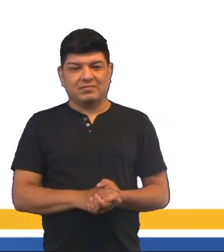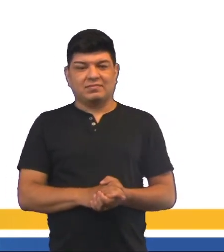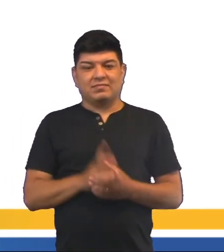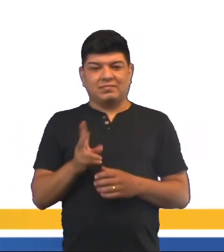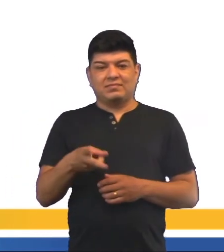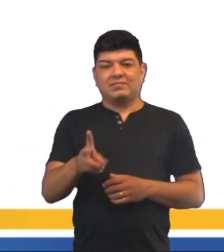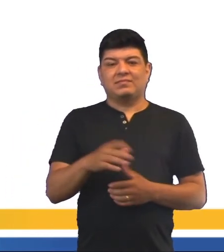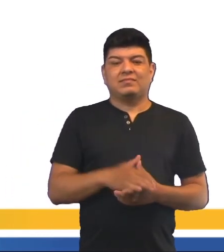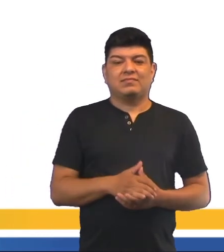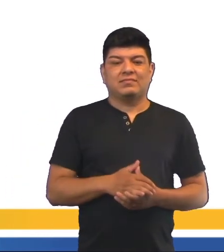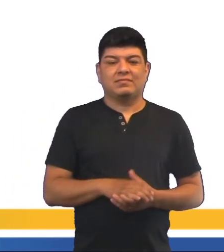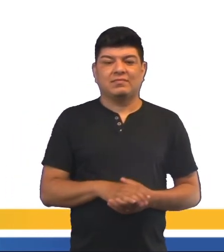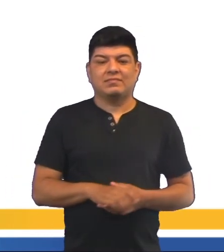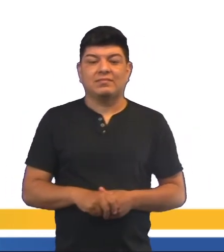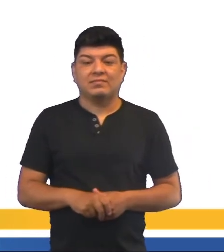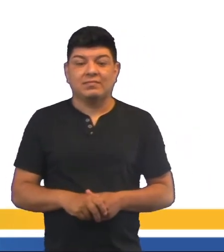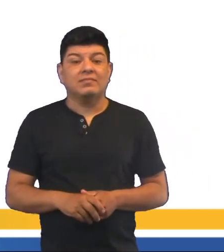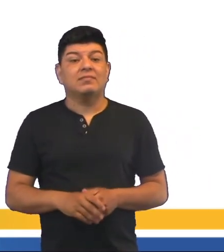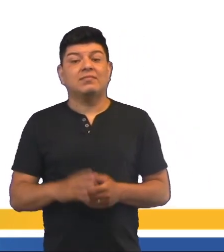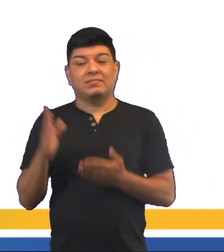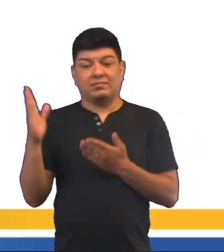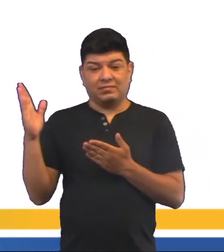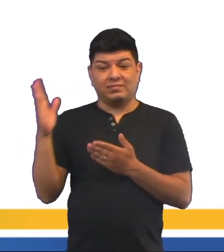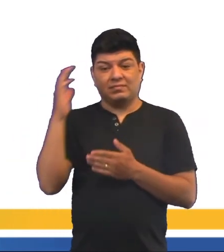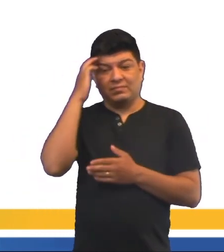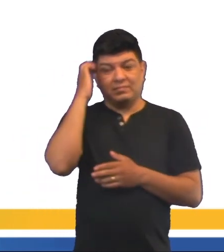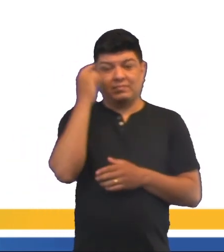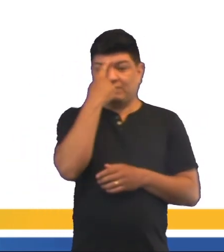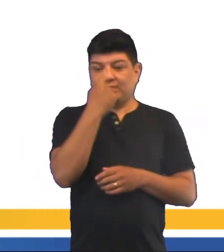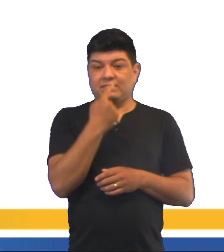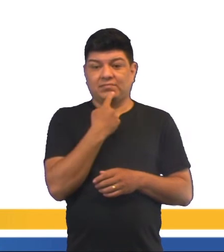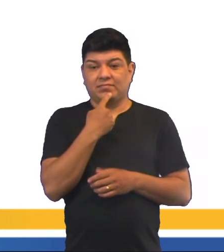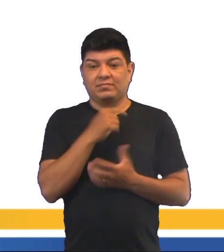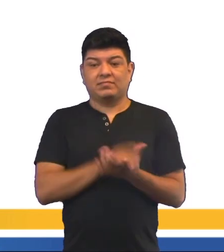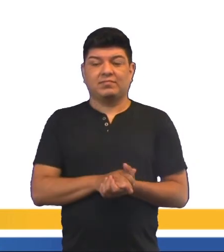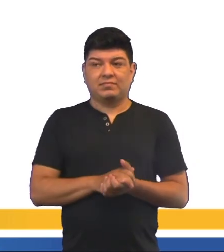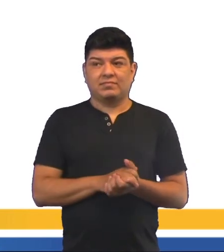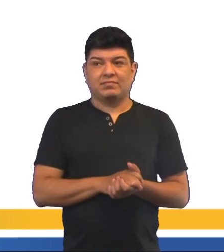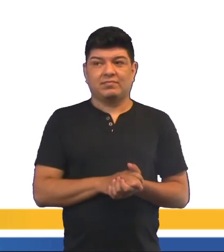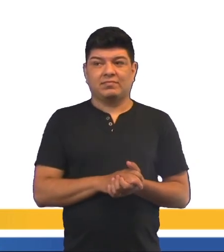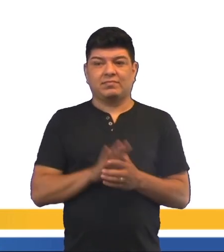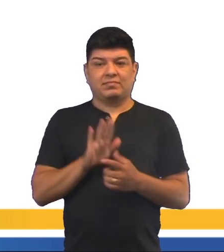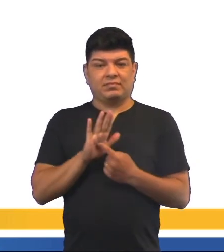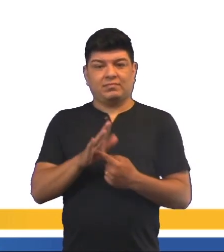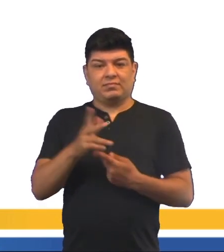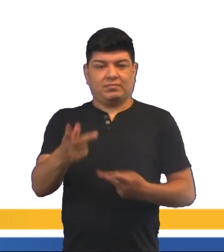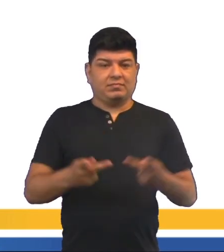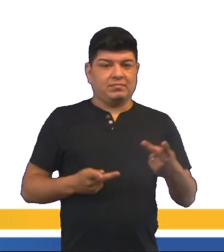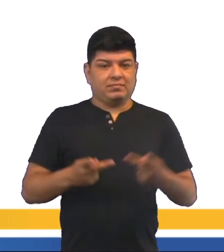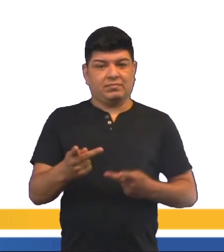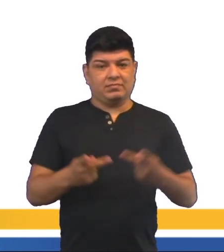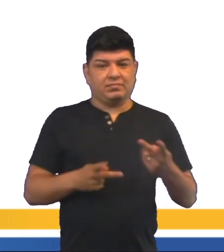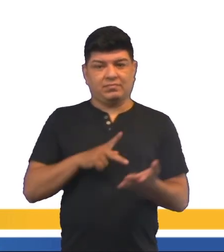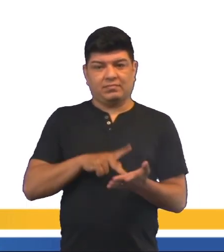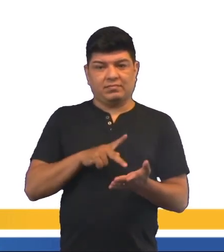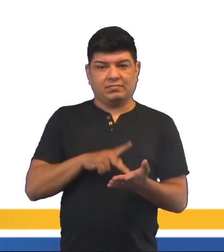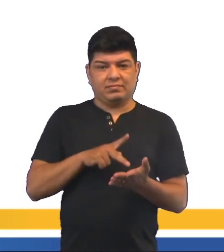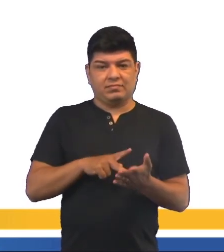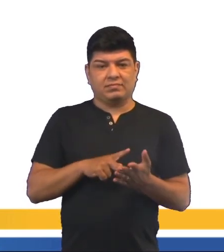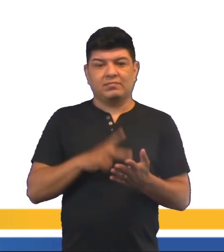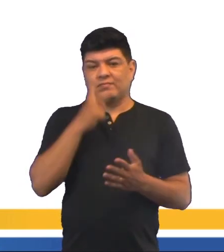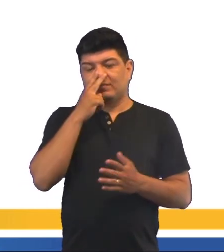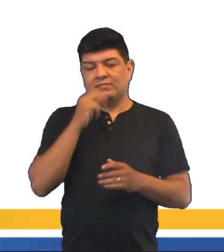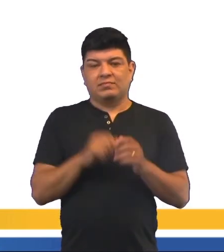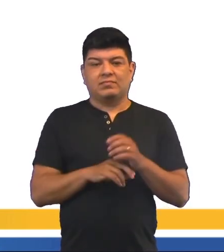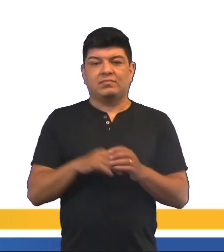Vamos continuar? E aqui, nessa figura, a figura a seguir mostra o projeto original da árvore de